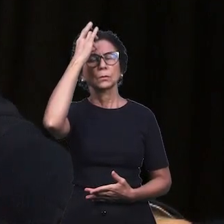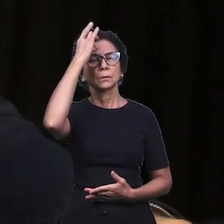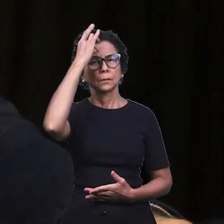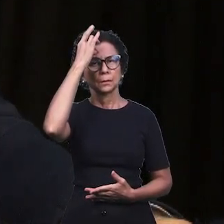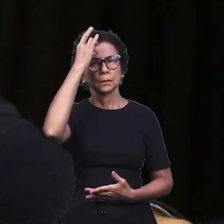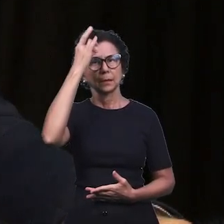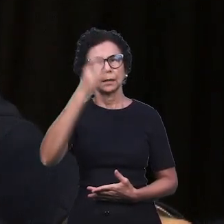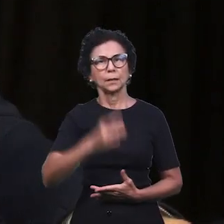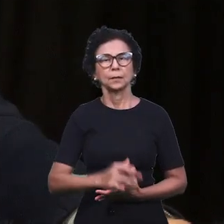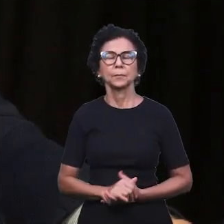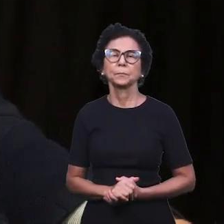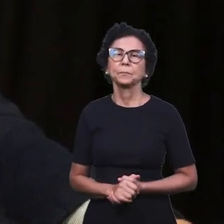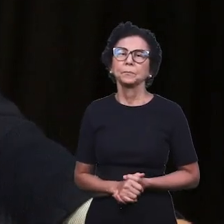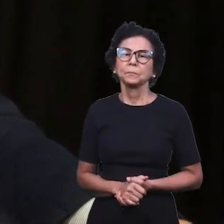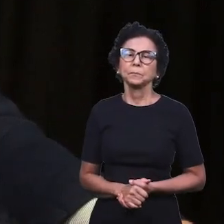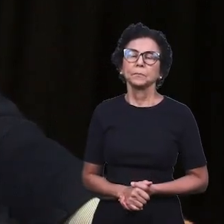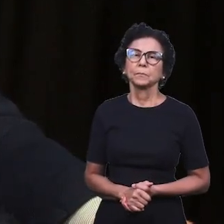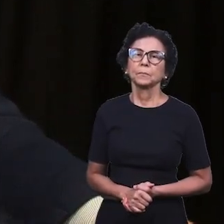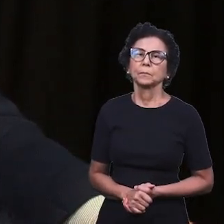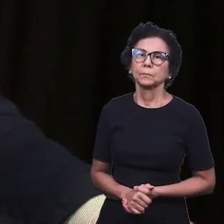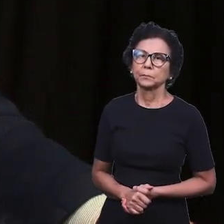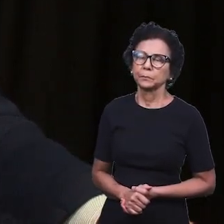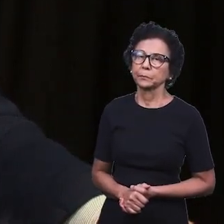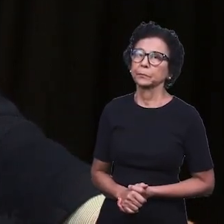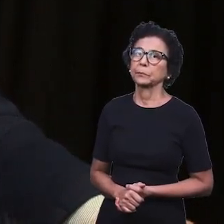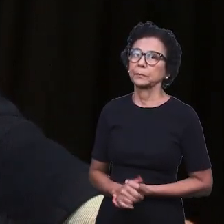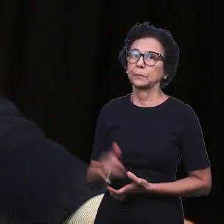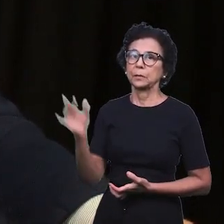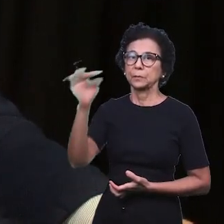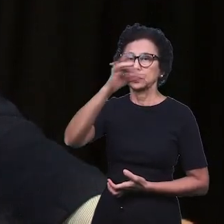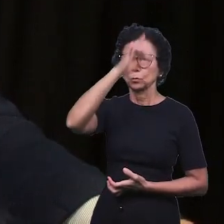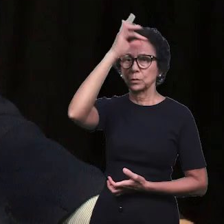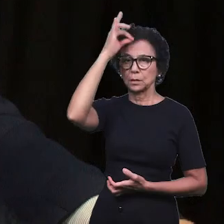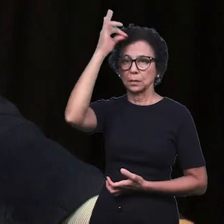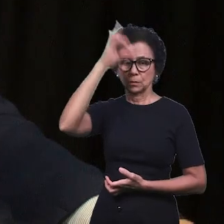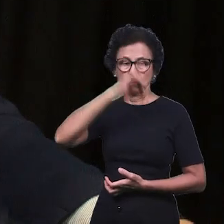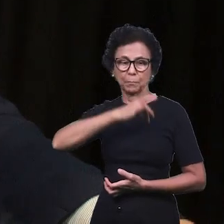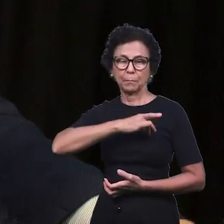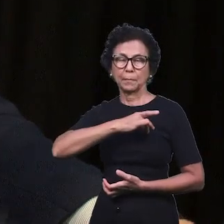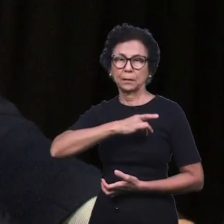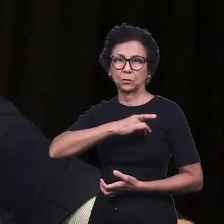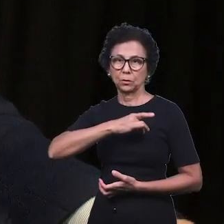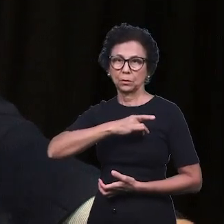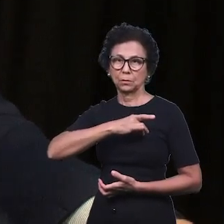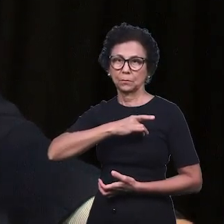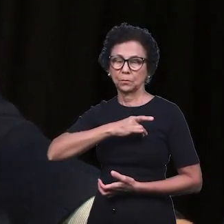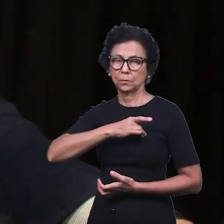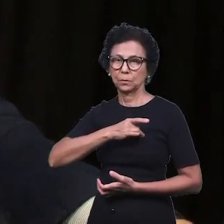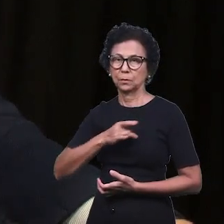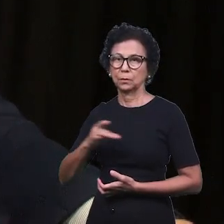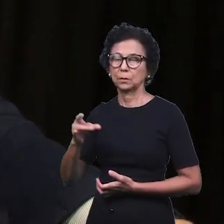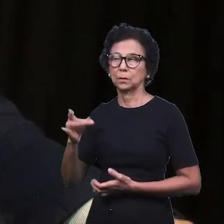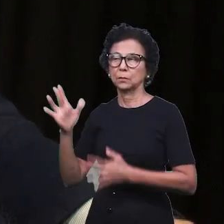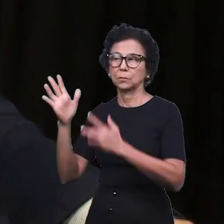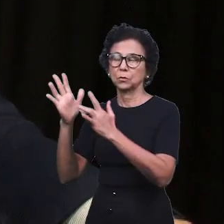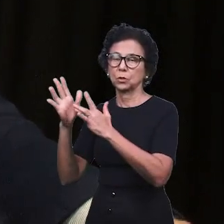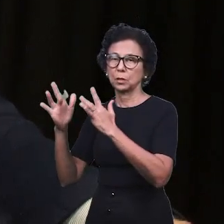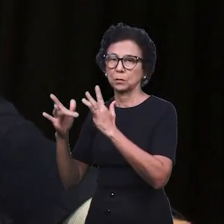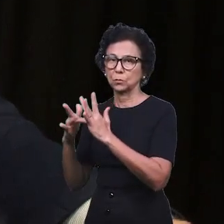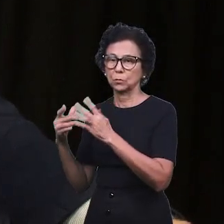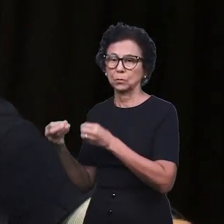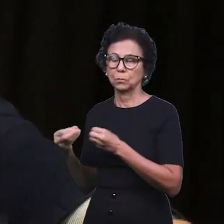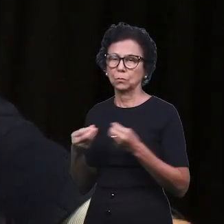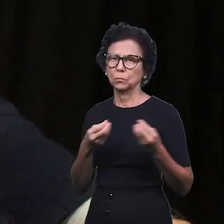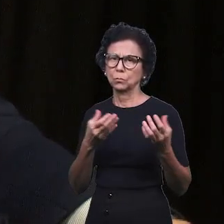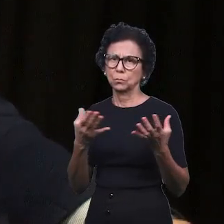Jesus nos concedeu. E essas bênçãos permanecem em nossas vidas na presença